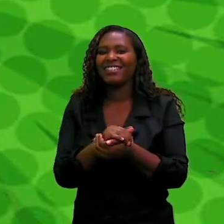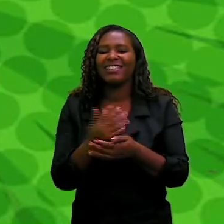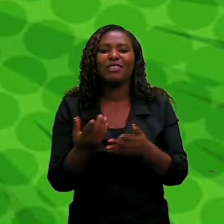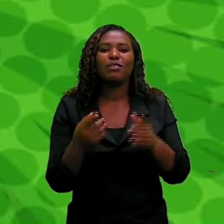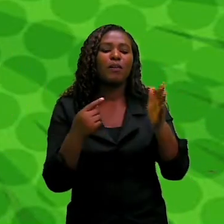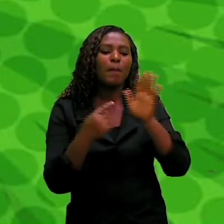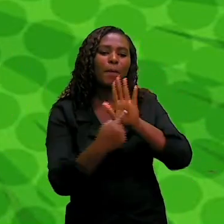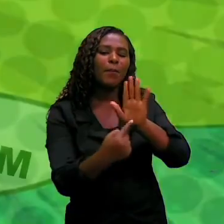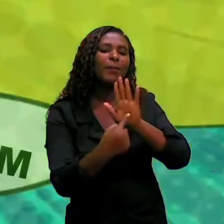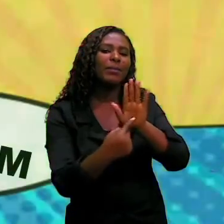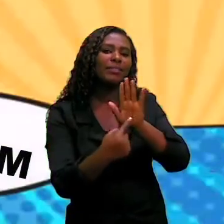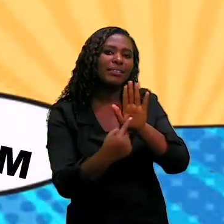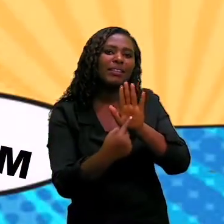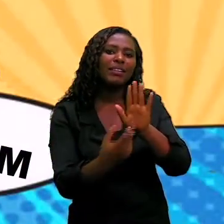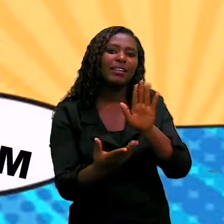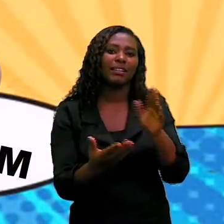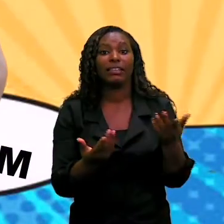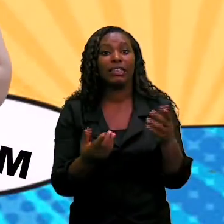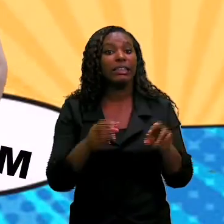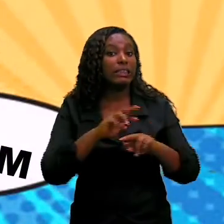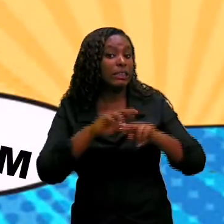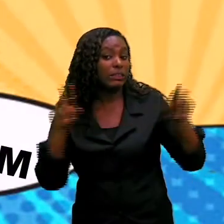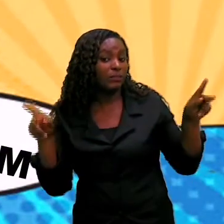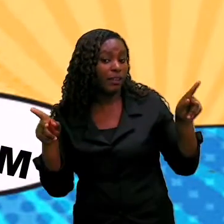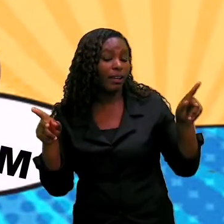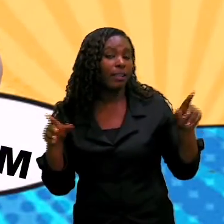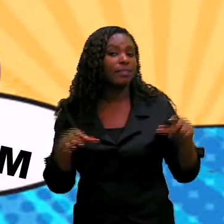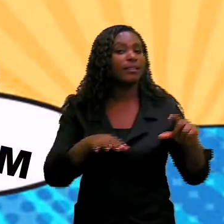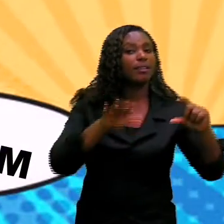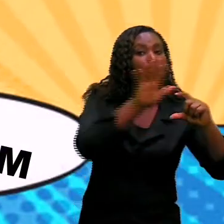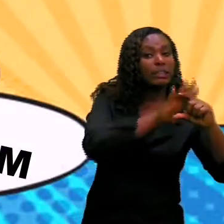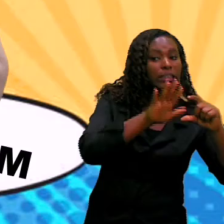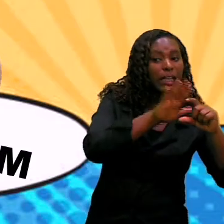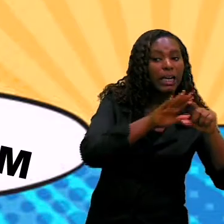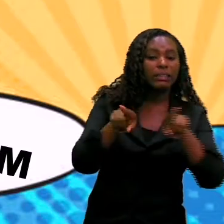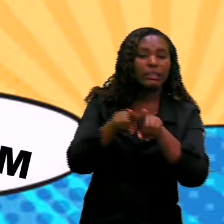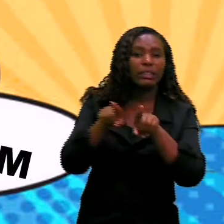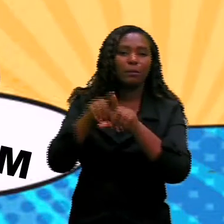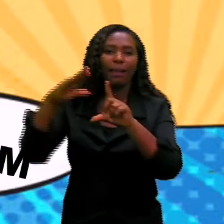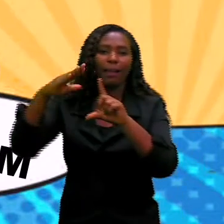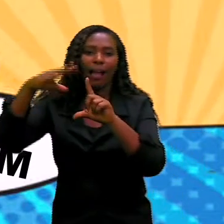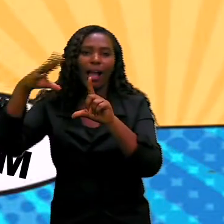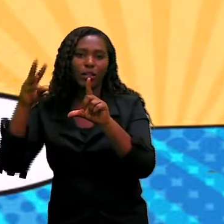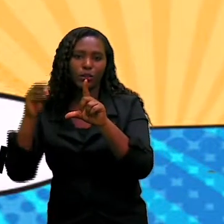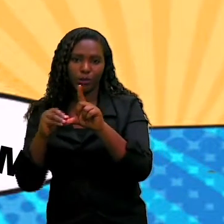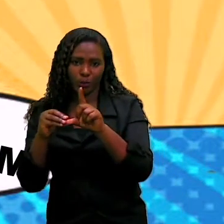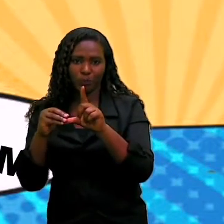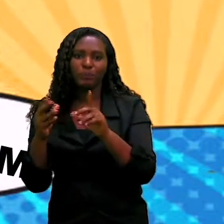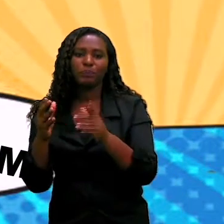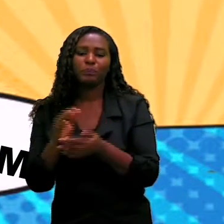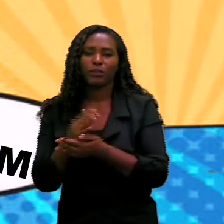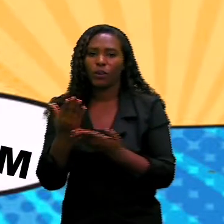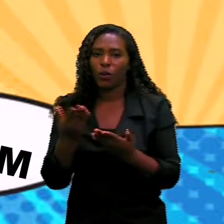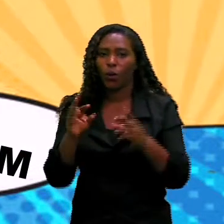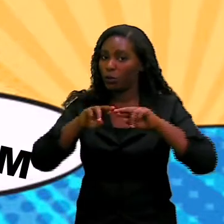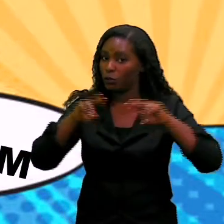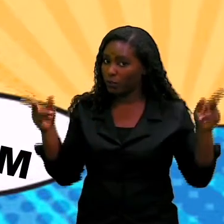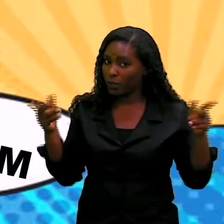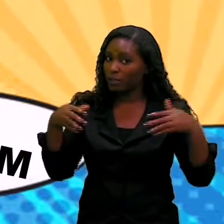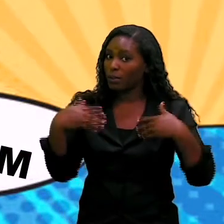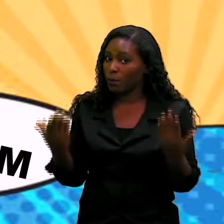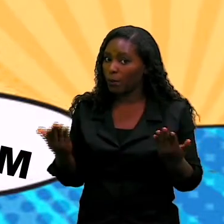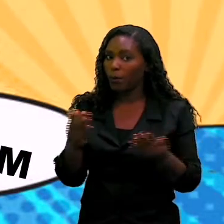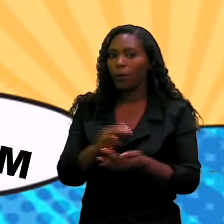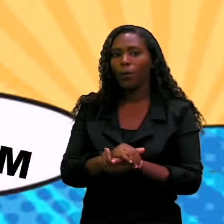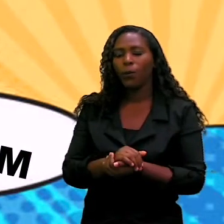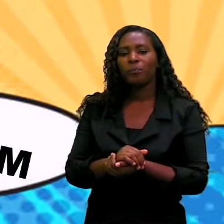eles, certo? Então vamos lá, ó. Embora se utilizem aí da imagem aliada à escrita como recurso gráfico,